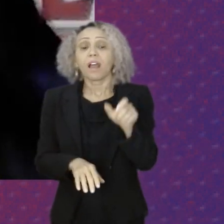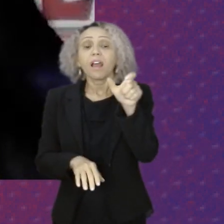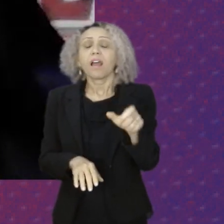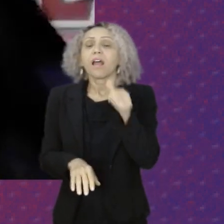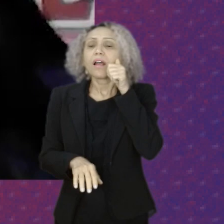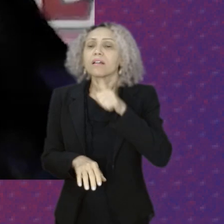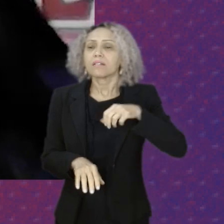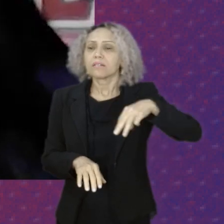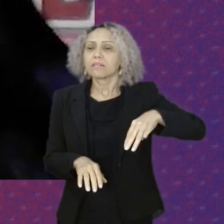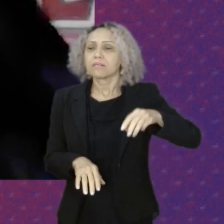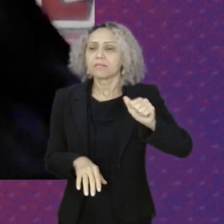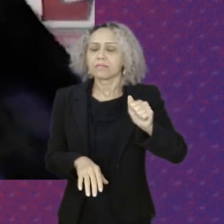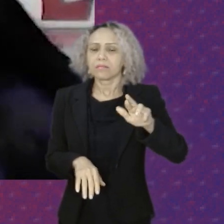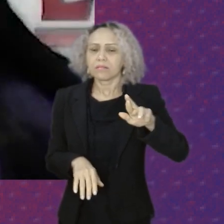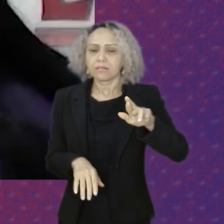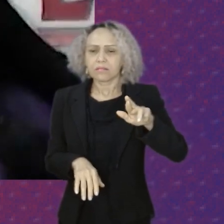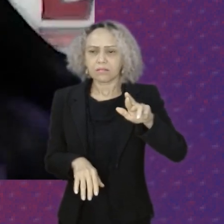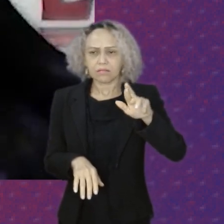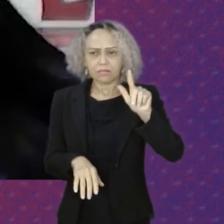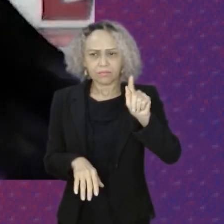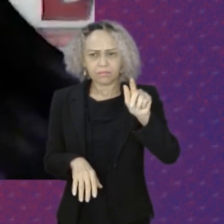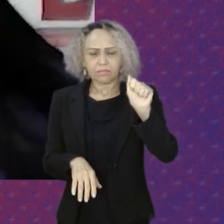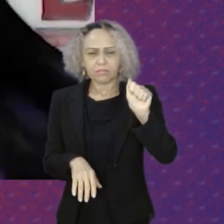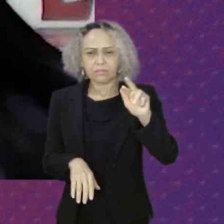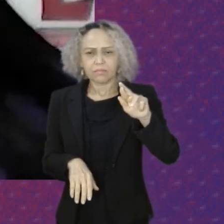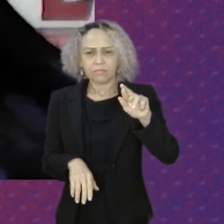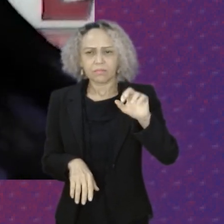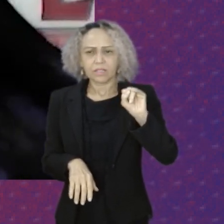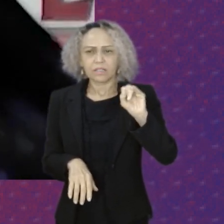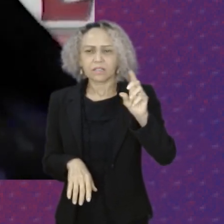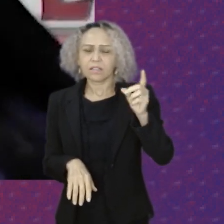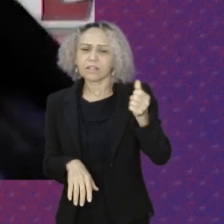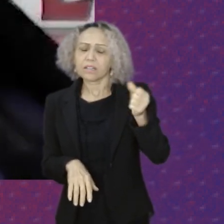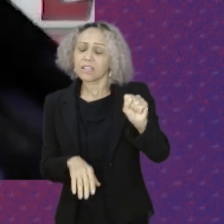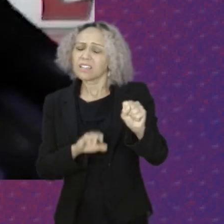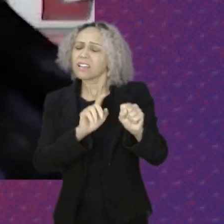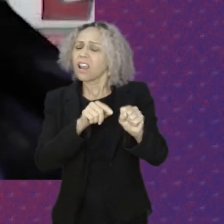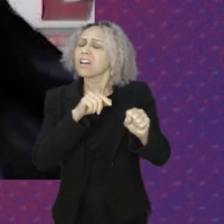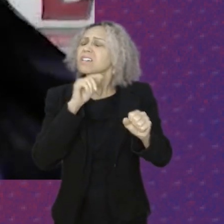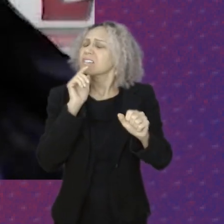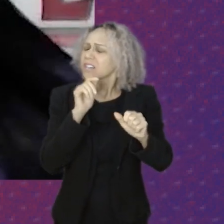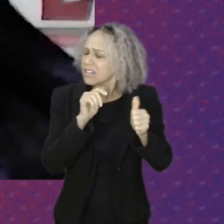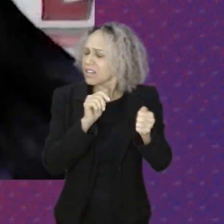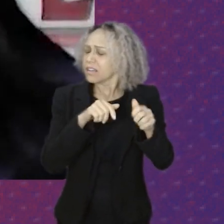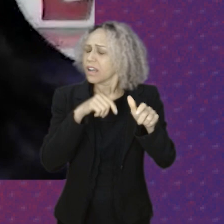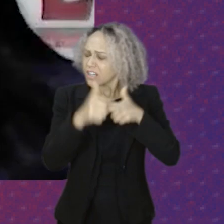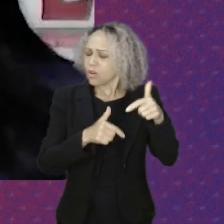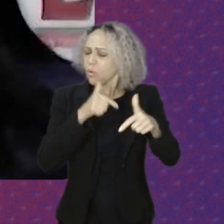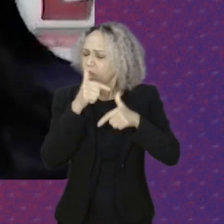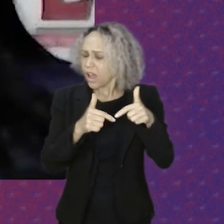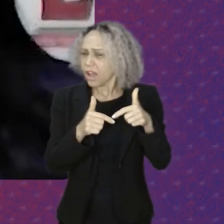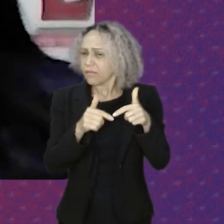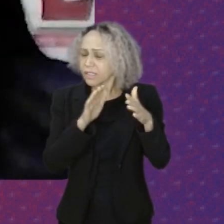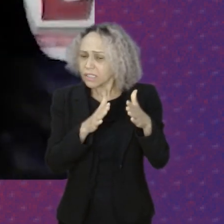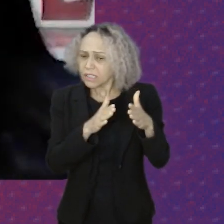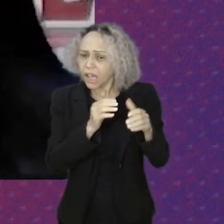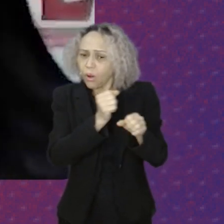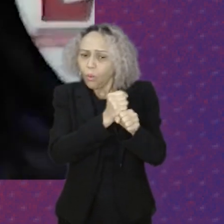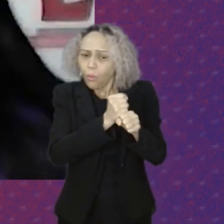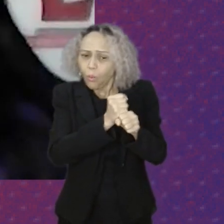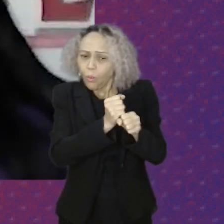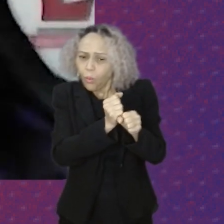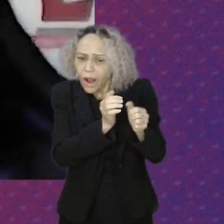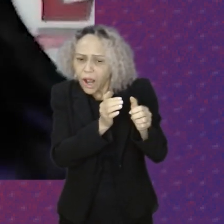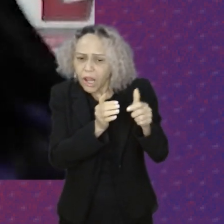anos 80, né, pelo acesso à terra, e, portanto, em 2000, as mulheres trabalhadoras